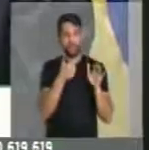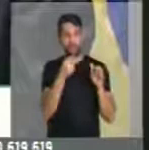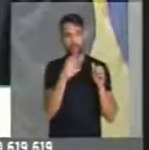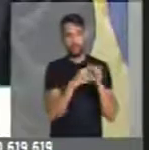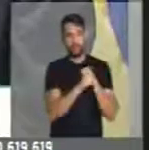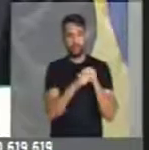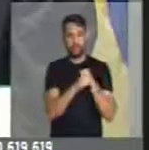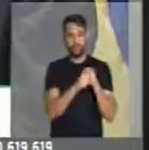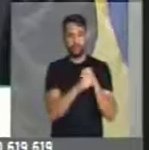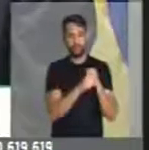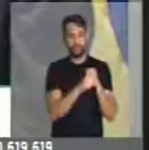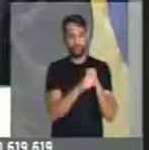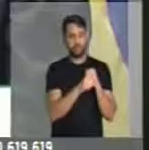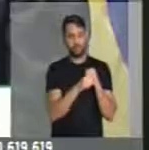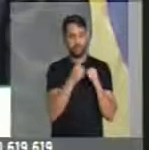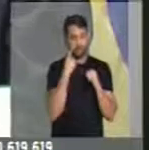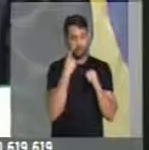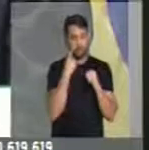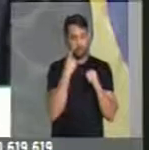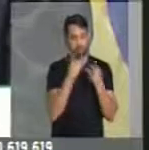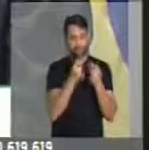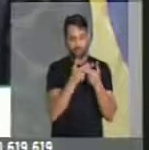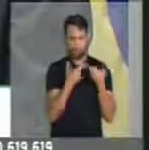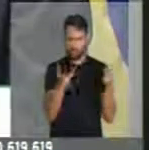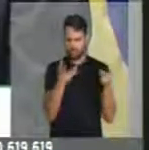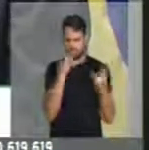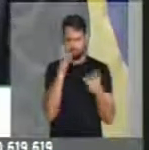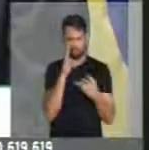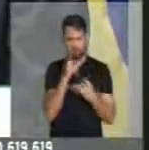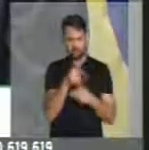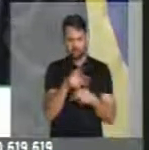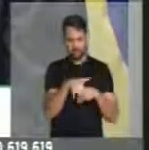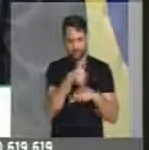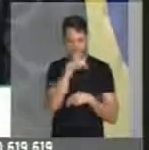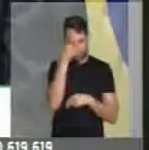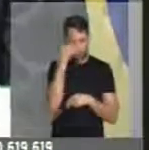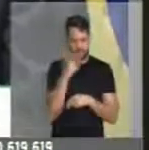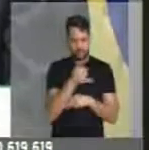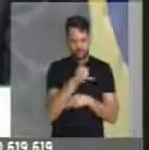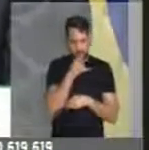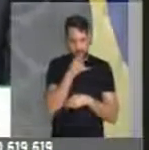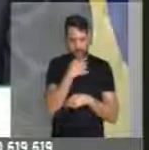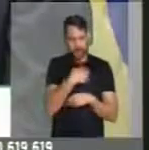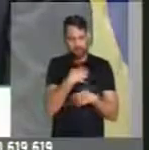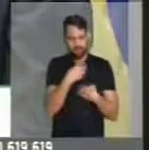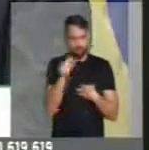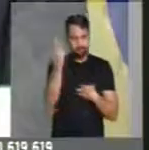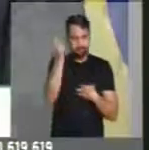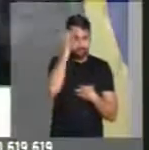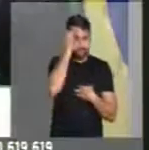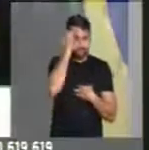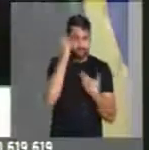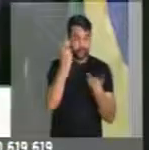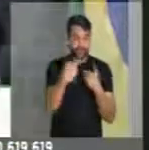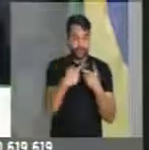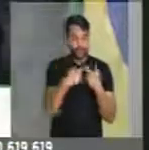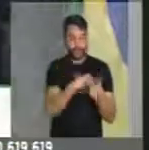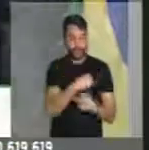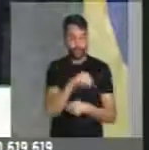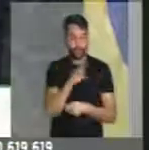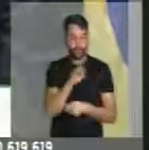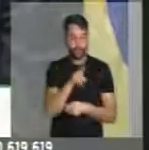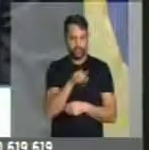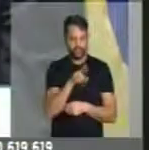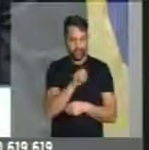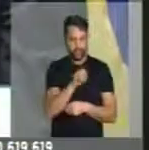anos. Vi muitos tristes e arrependidos. Aliás, o filho do